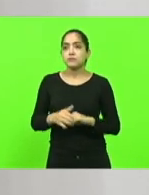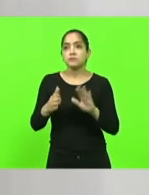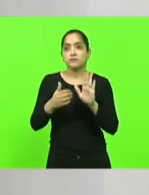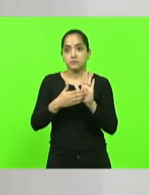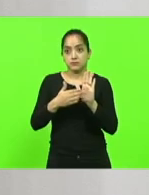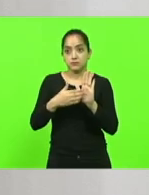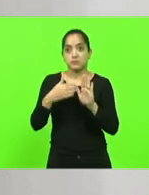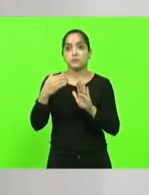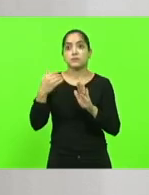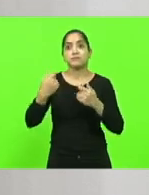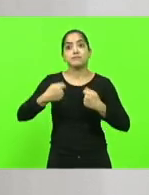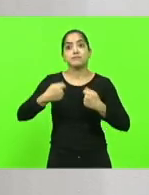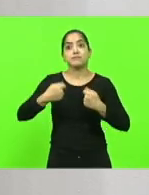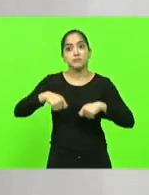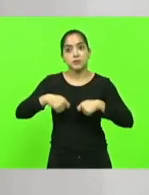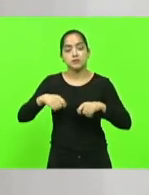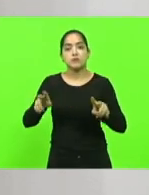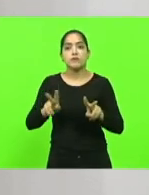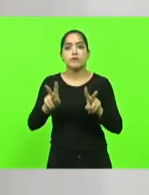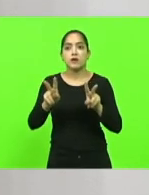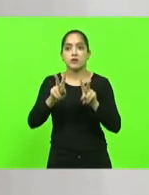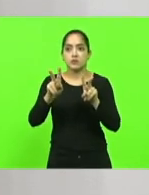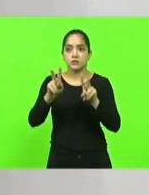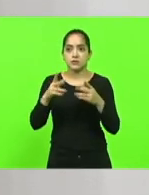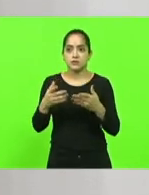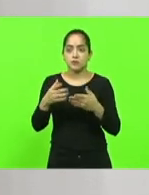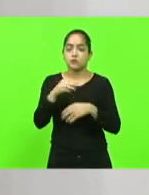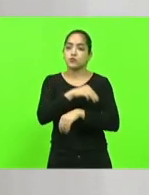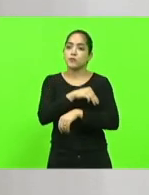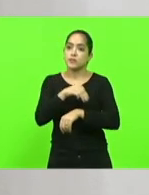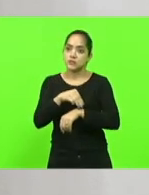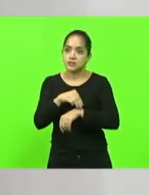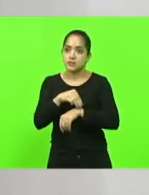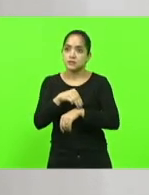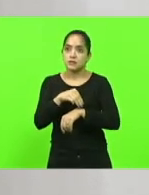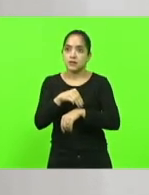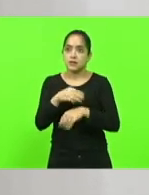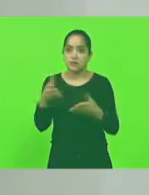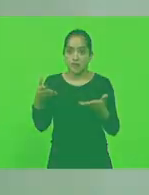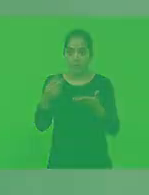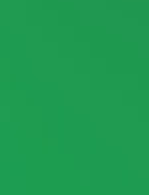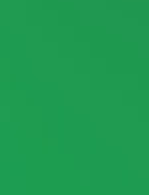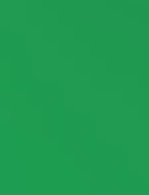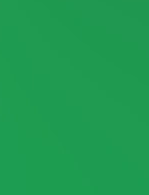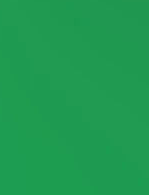necessidade de valorização do magistério ainda para este ano.